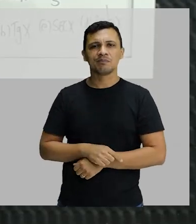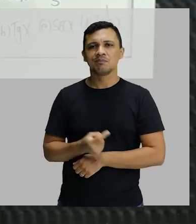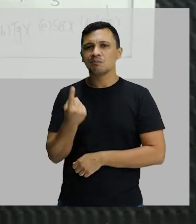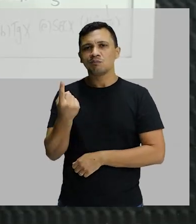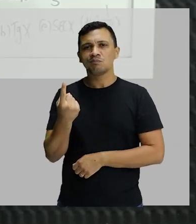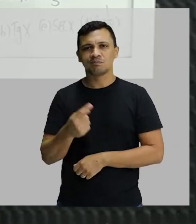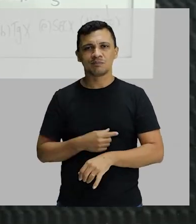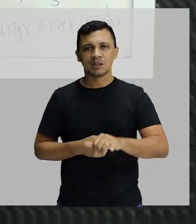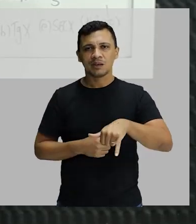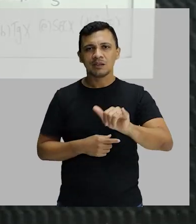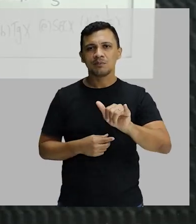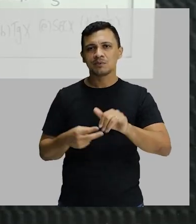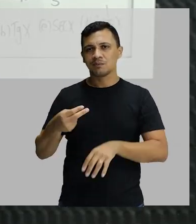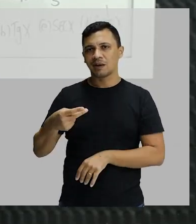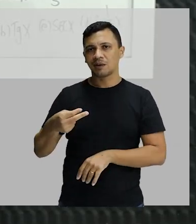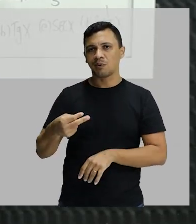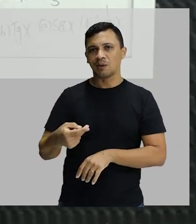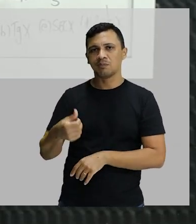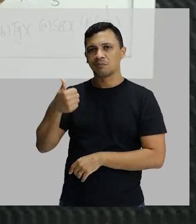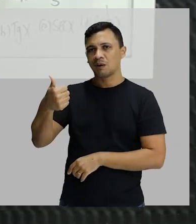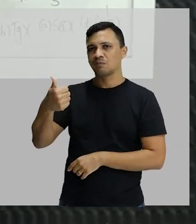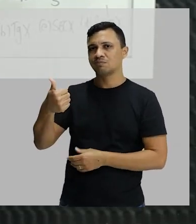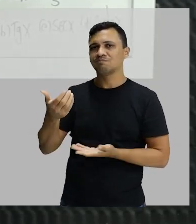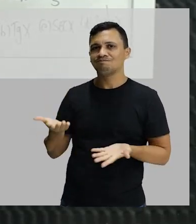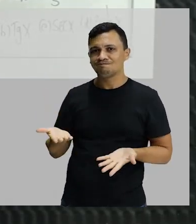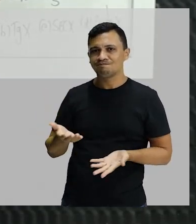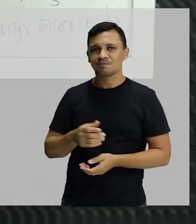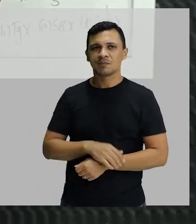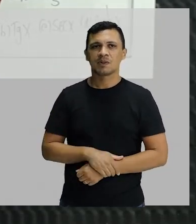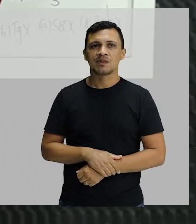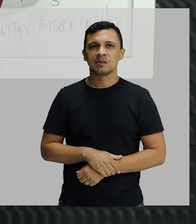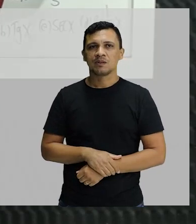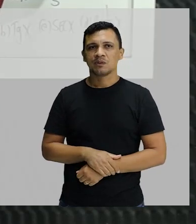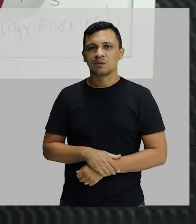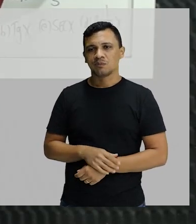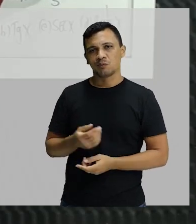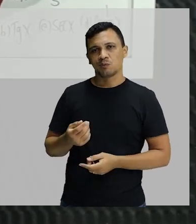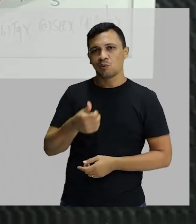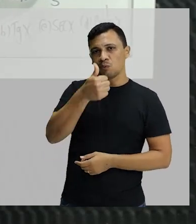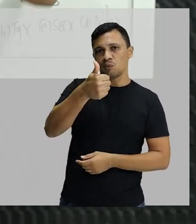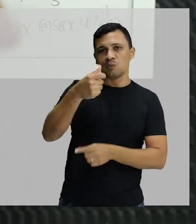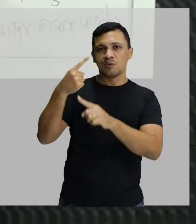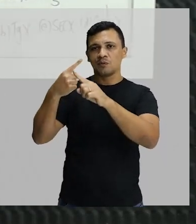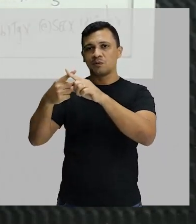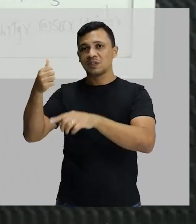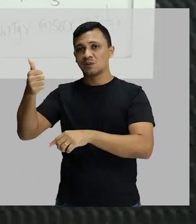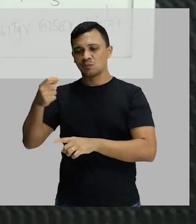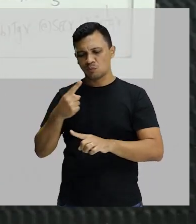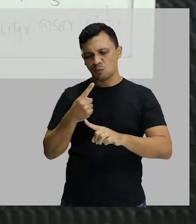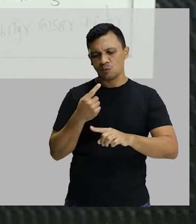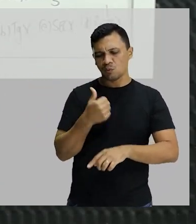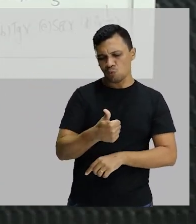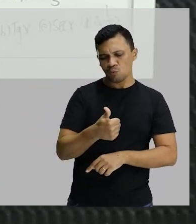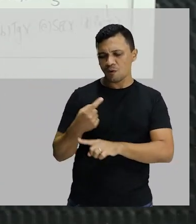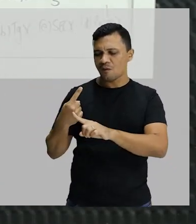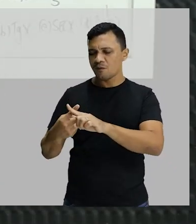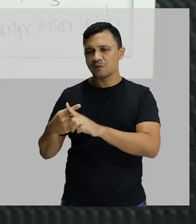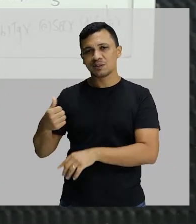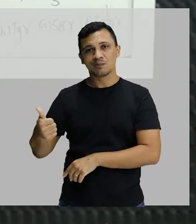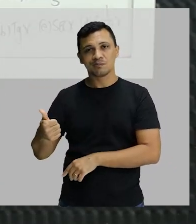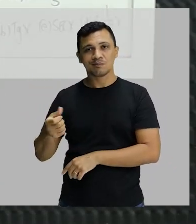1. Y igual a 1. Né? 1 vezes 1 e 1 vezes 1.